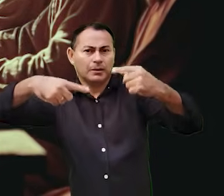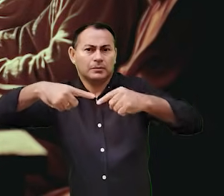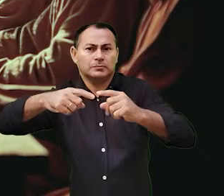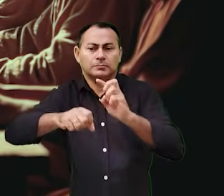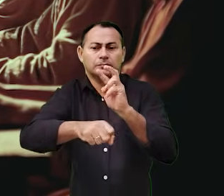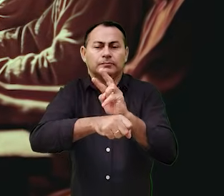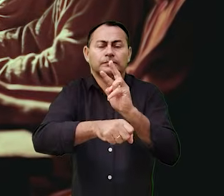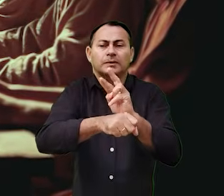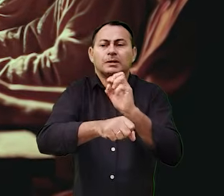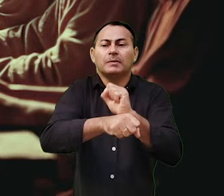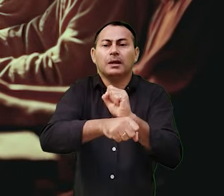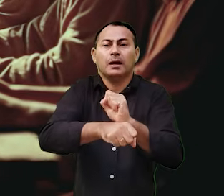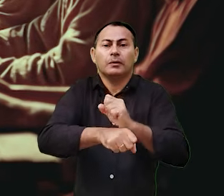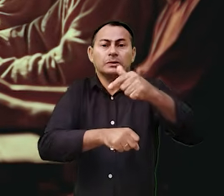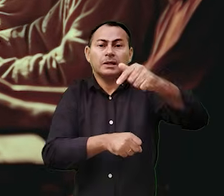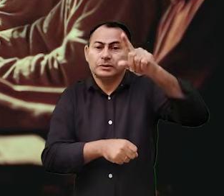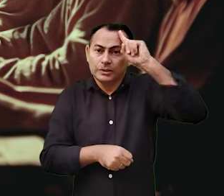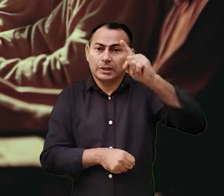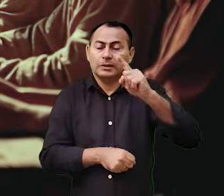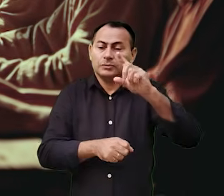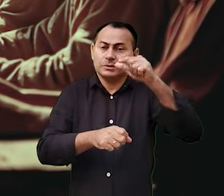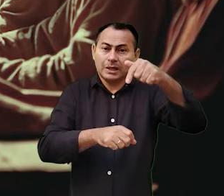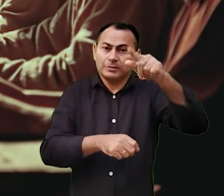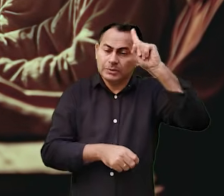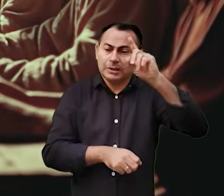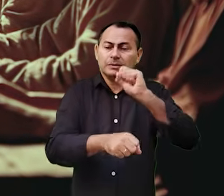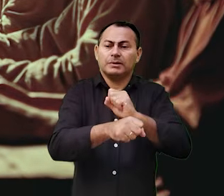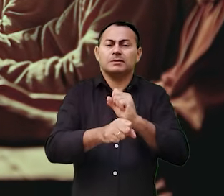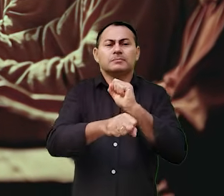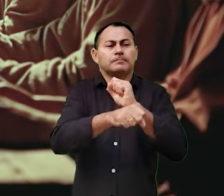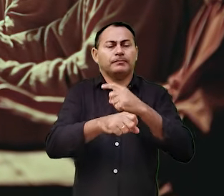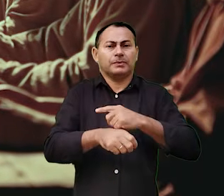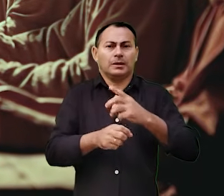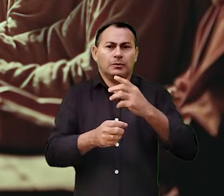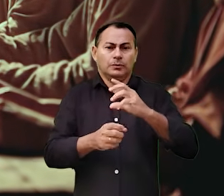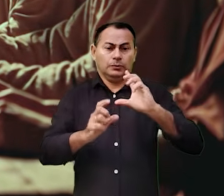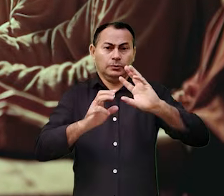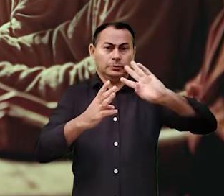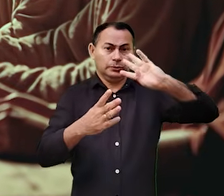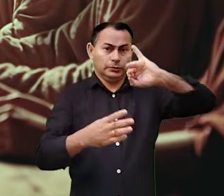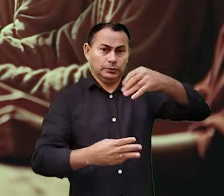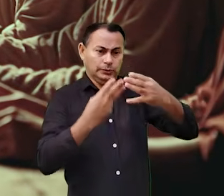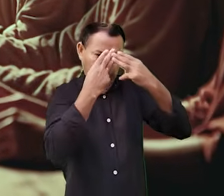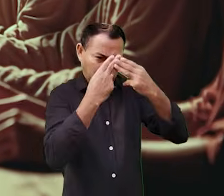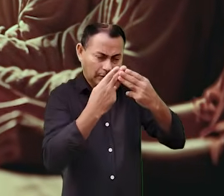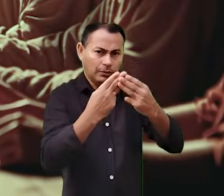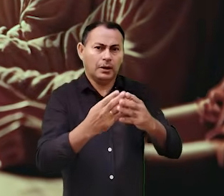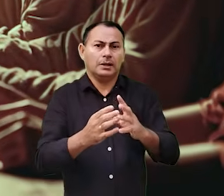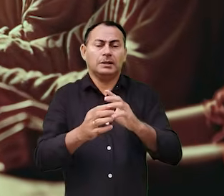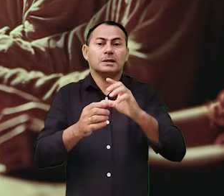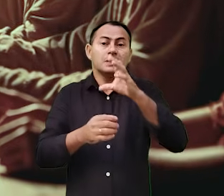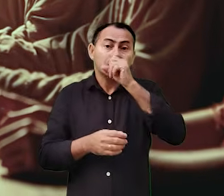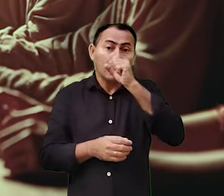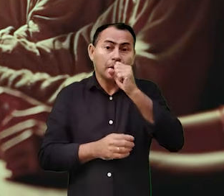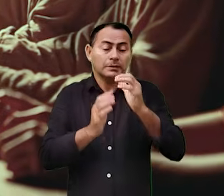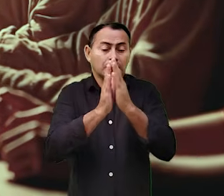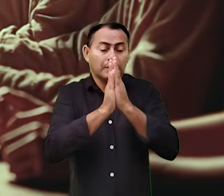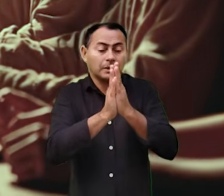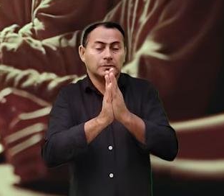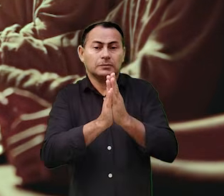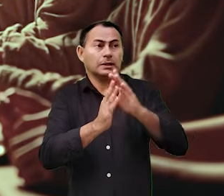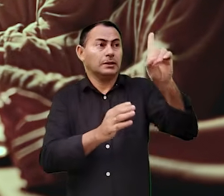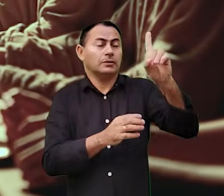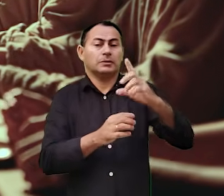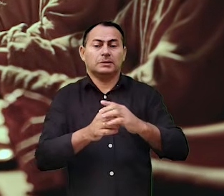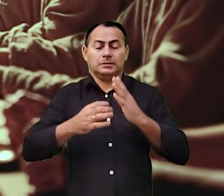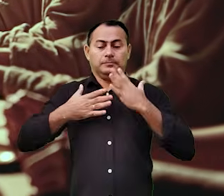discussões quanto a guardar o 7º dia da semana. Os judeus acreditavam que o sábado deveria ser separado para a adoração a Deus e para o